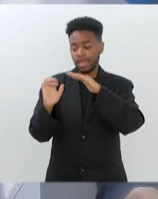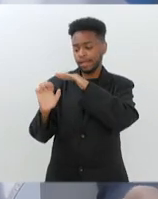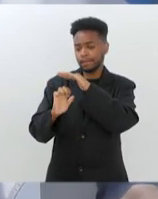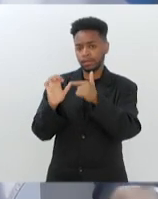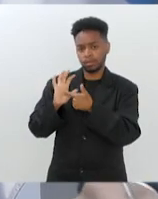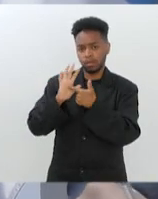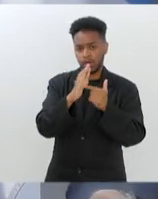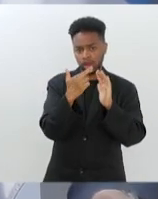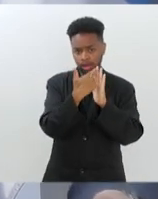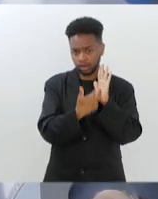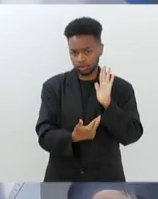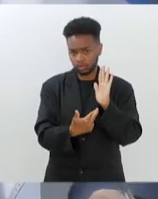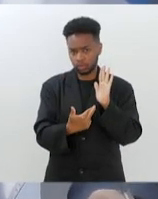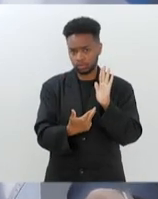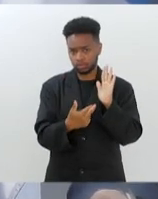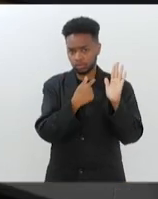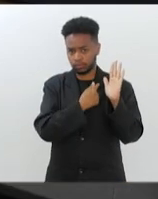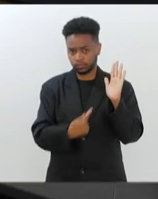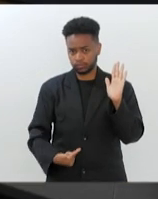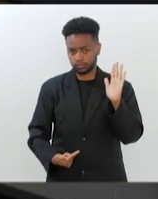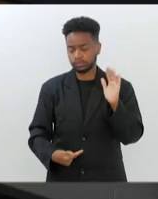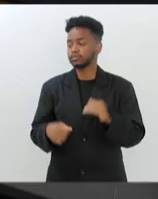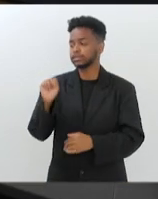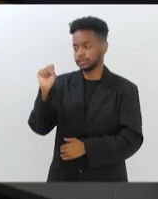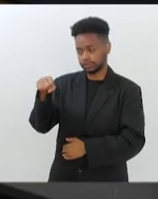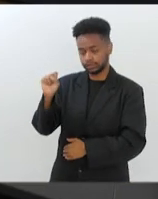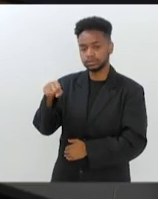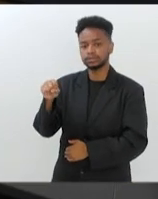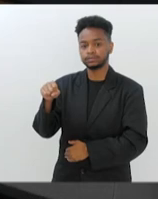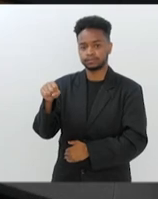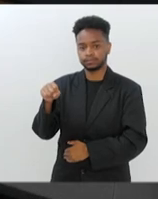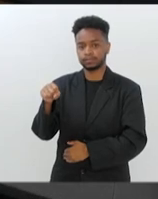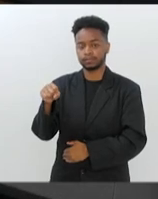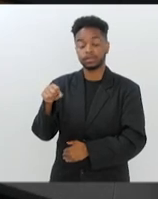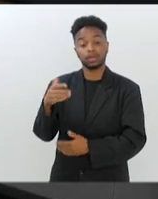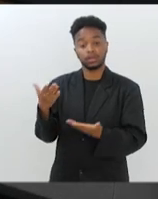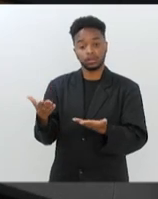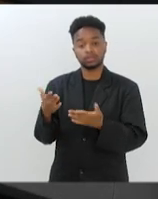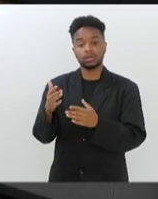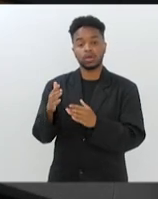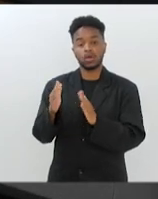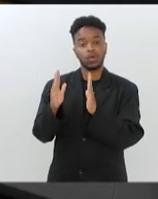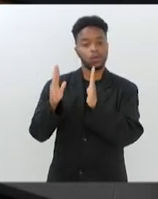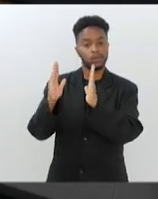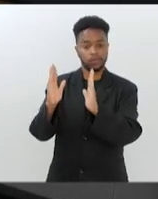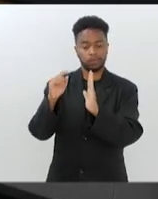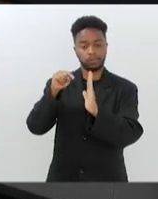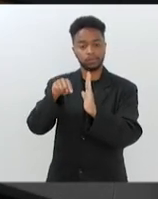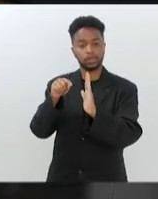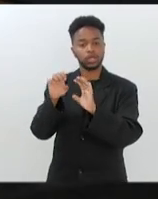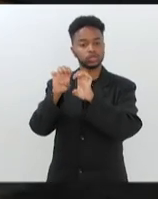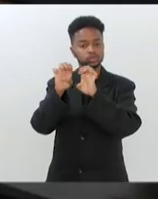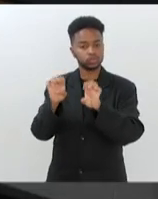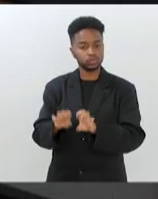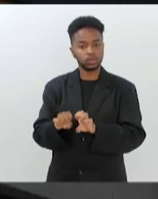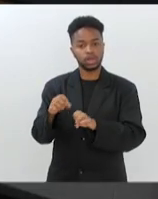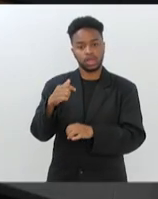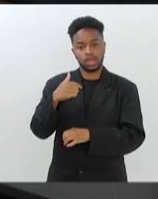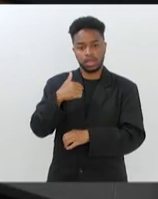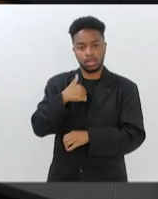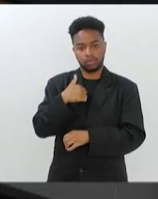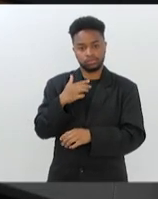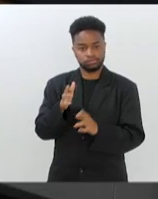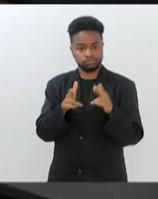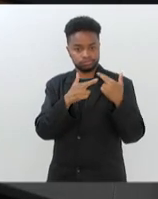algum relatório ao governo do estado sim essa parte especificamente né a a estrutura a pasta a qual eu respondo ela tem